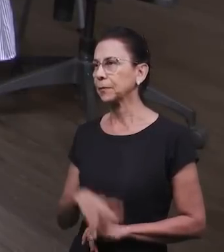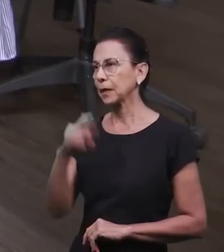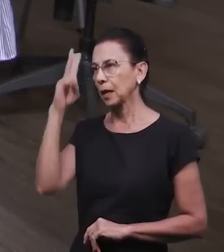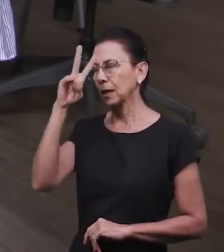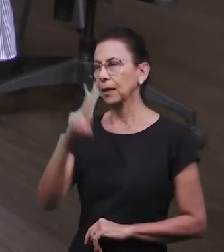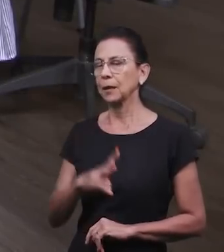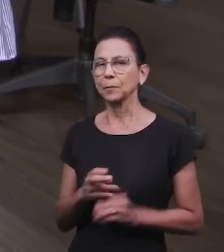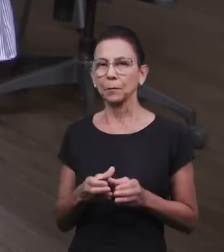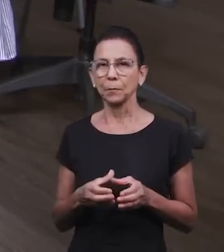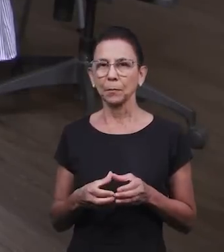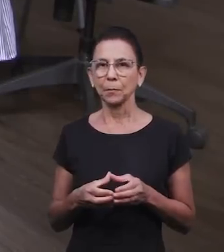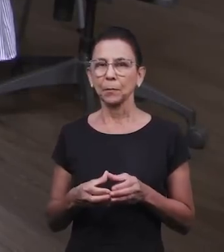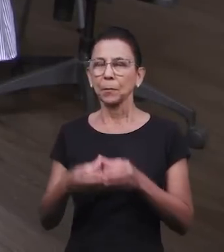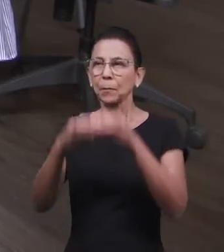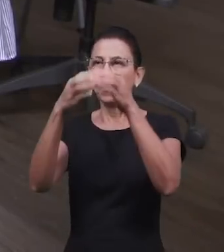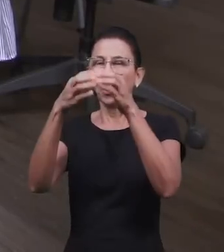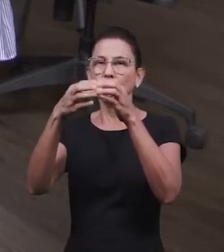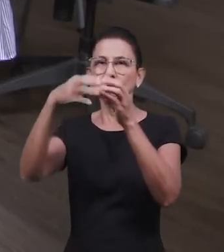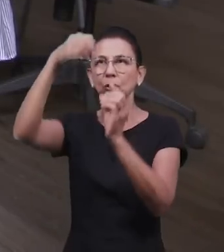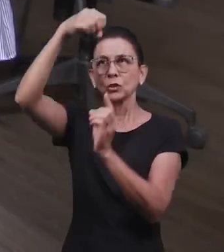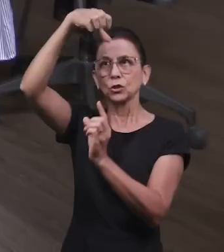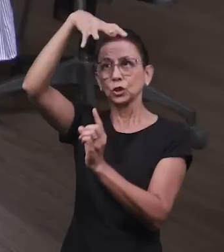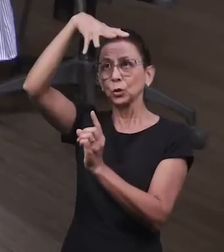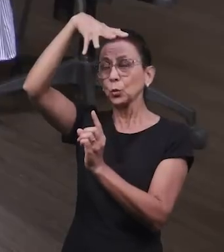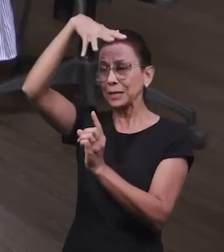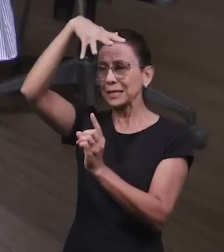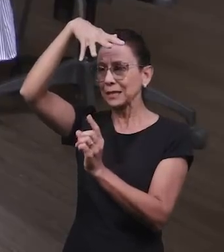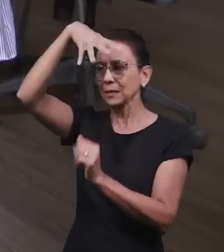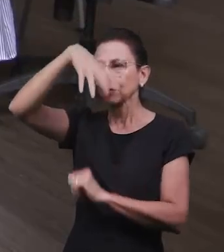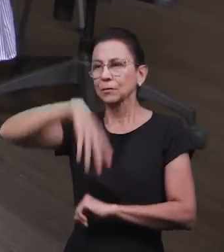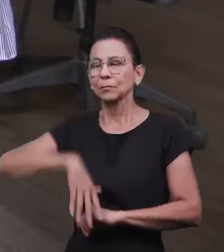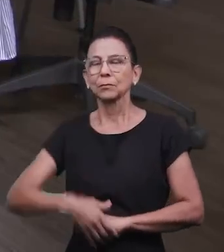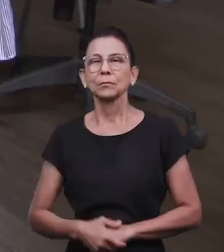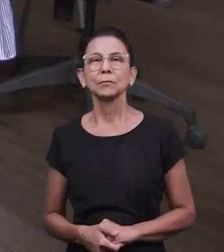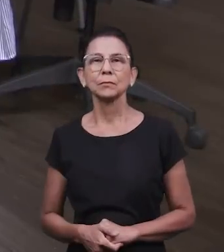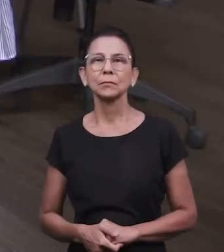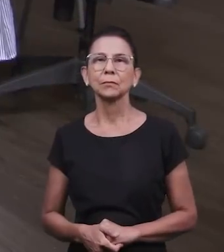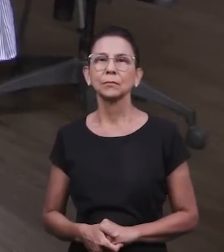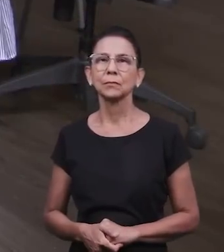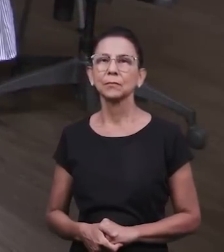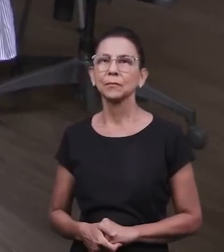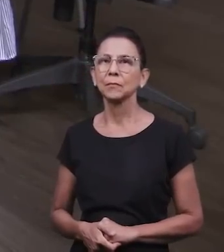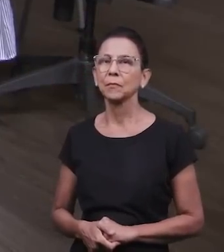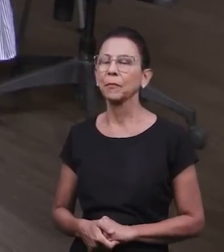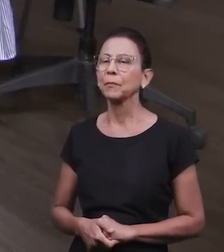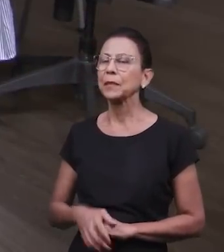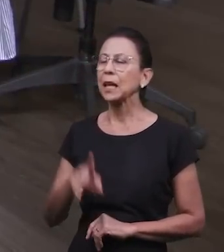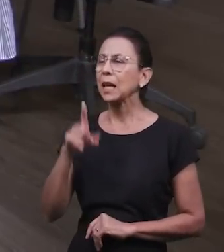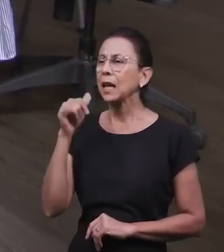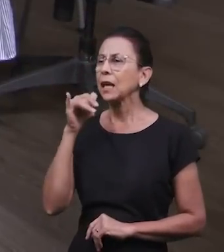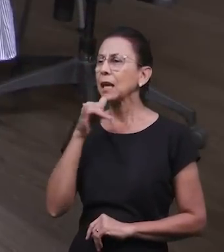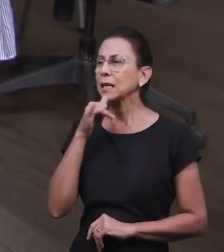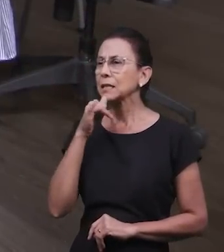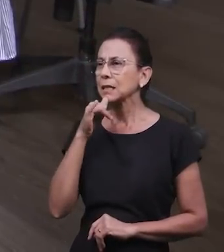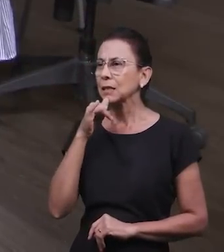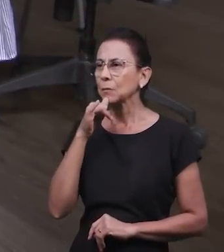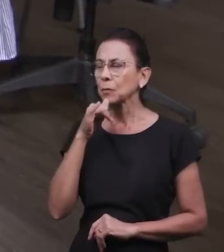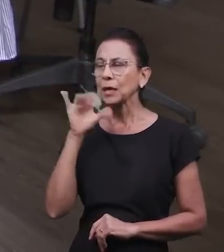luz. Essa foto que você vai colocar, que você quer colocar nas redes sociais, você colaria em todos os postes do bairro?